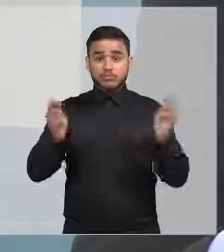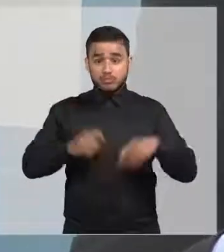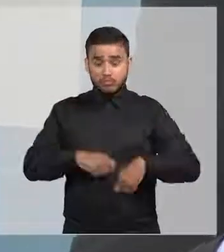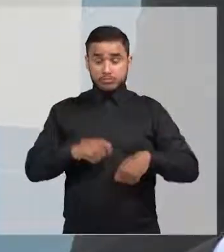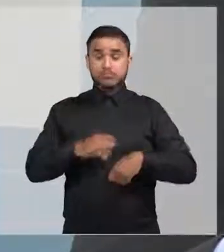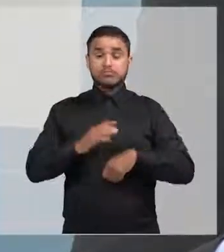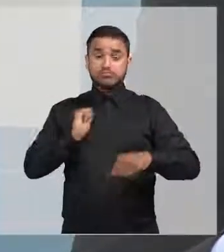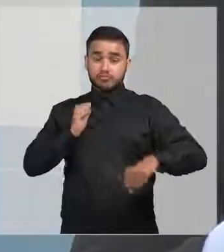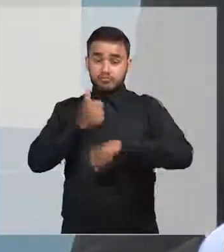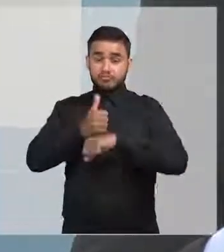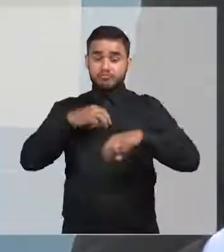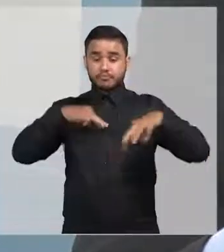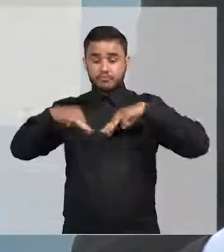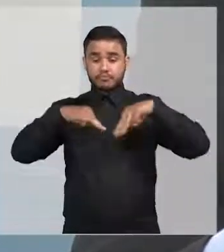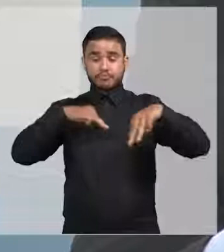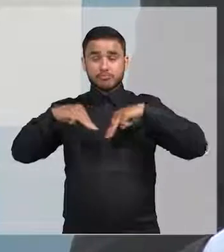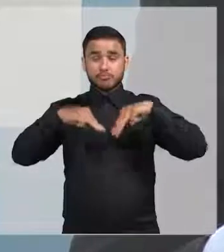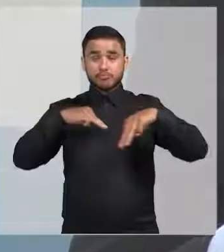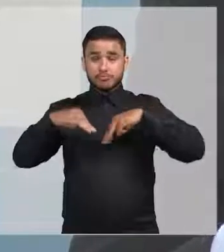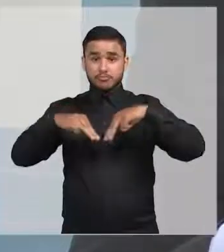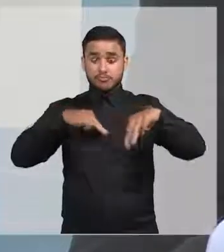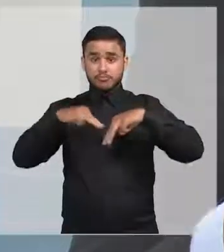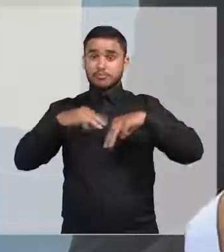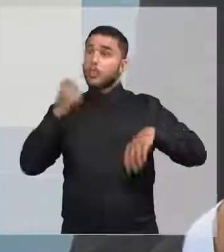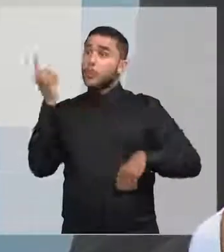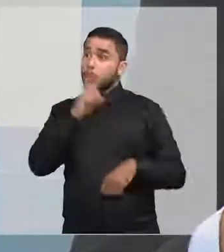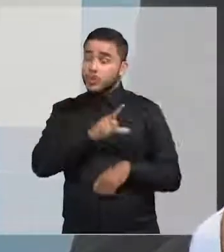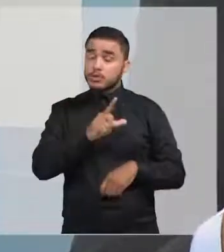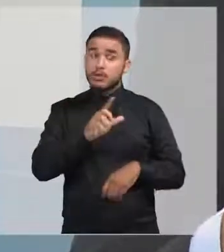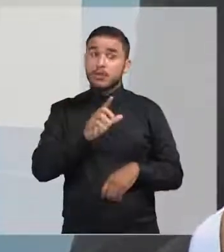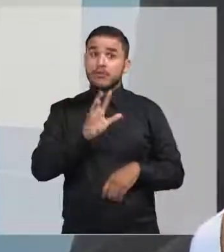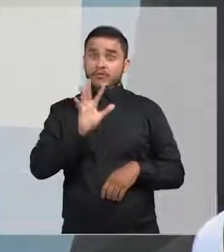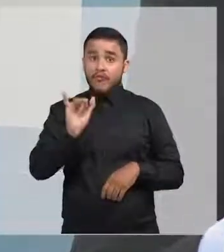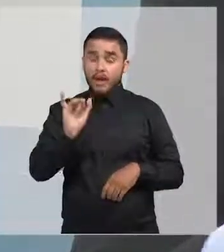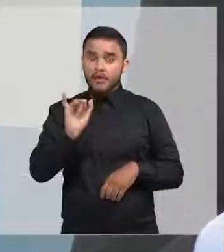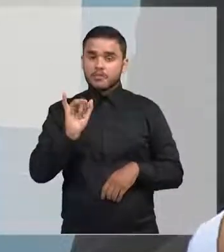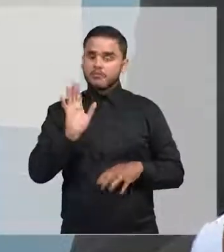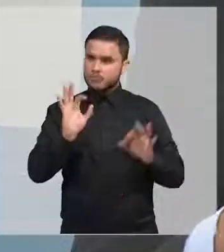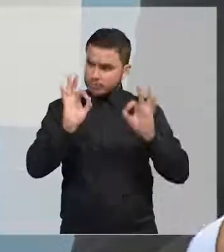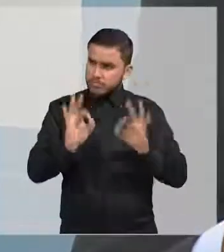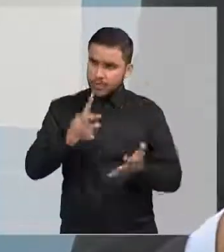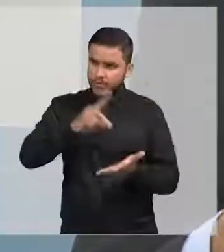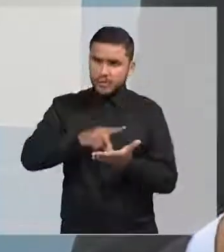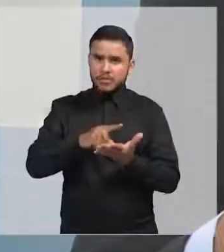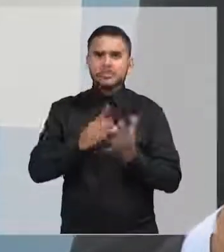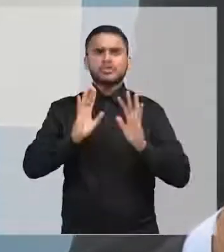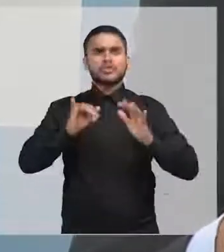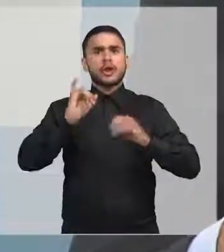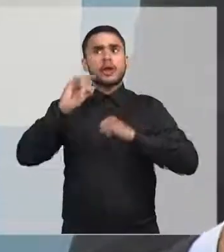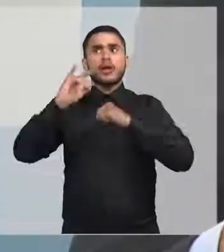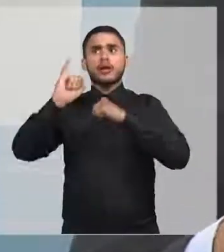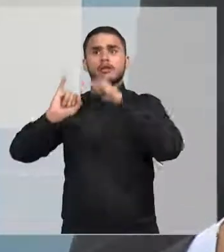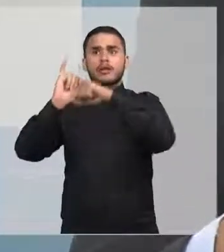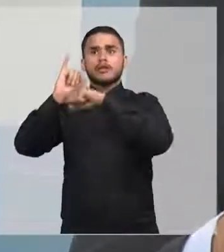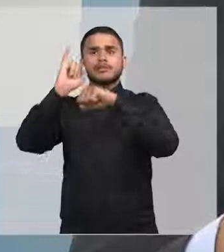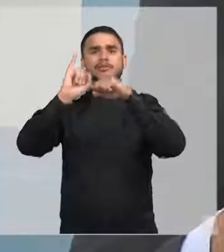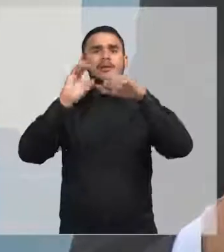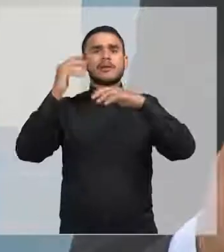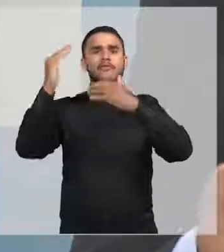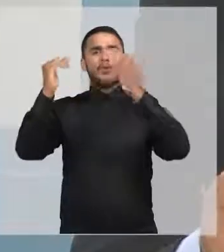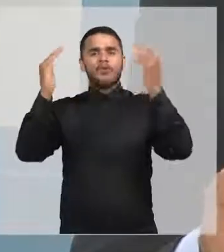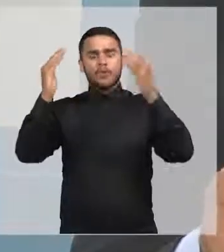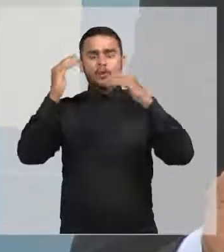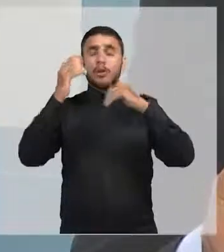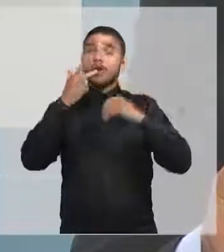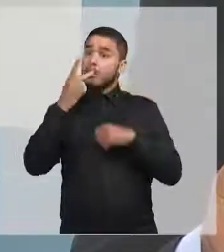também, foi visto no The Times, também jornal britânico, também. Bolsonaro promete emprego sênior para o juiz que prendeu